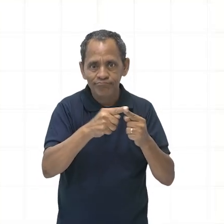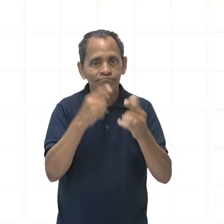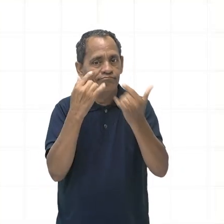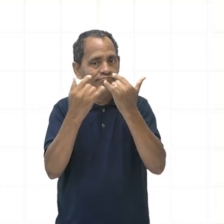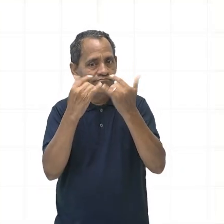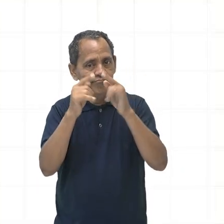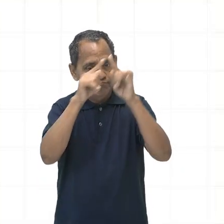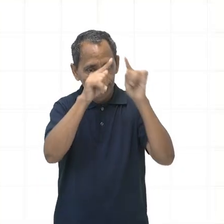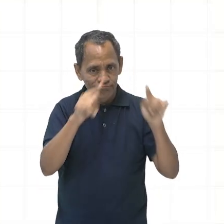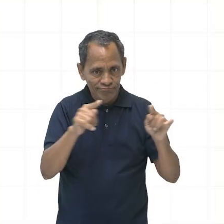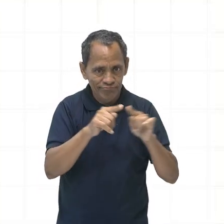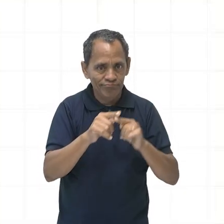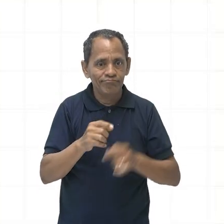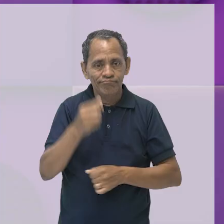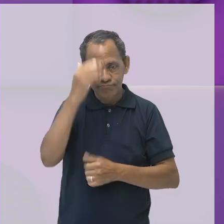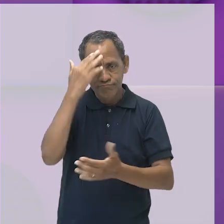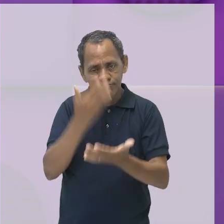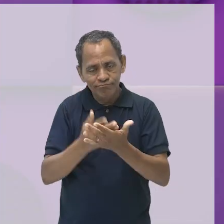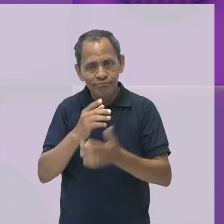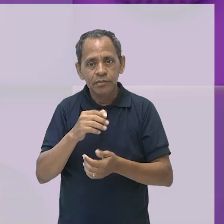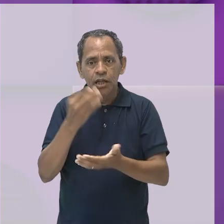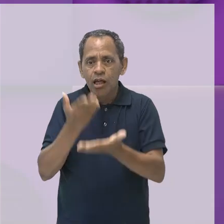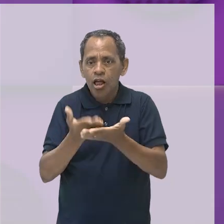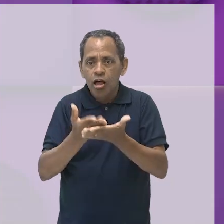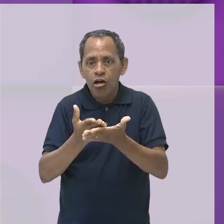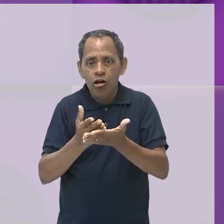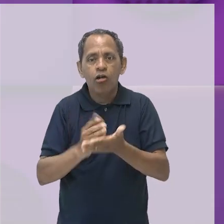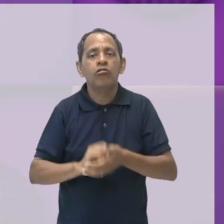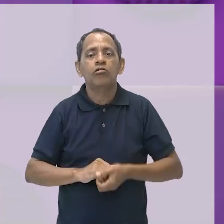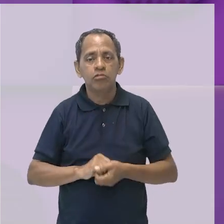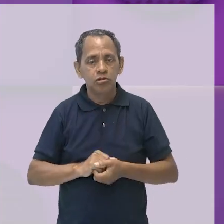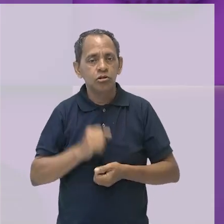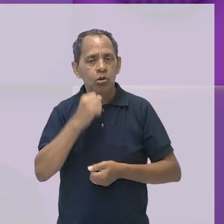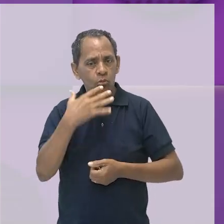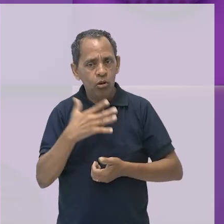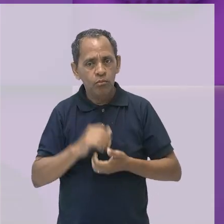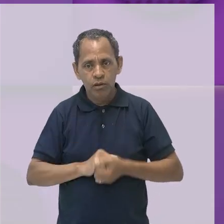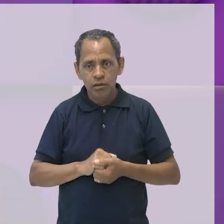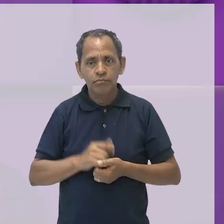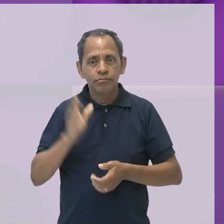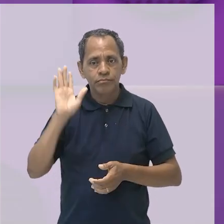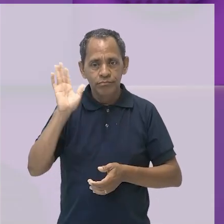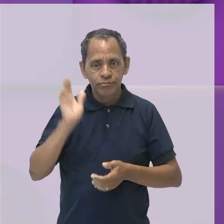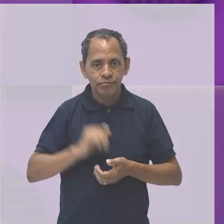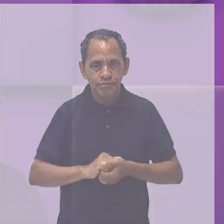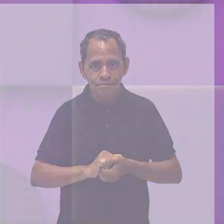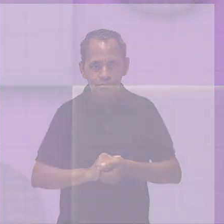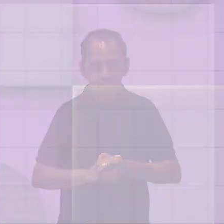tenha sido bem proveitosa para vocês e eu encontro vocês numa próxima oportunidade.